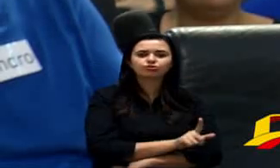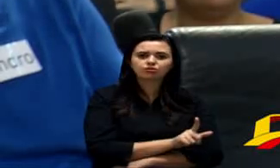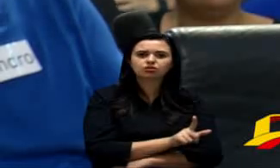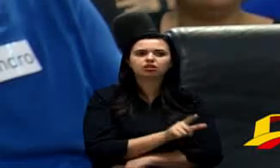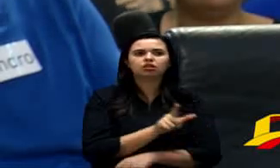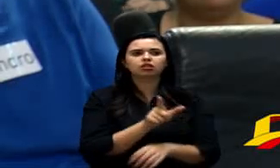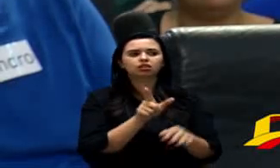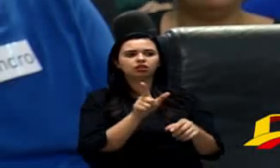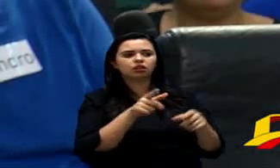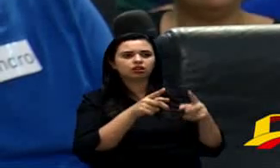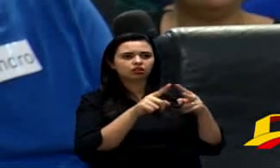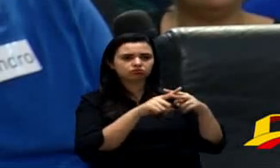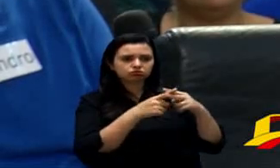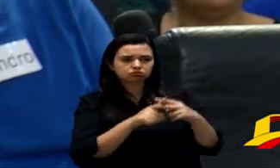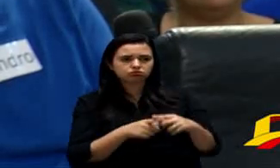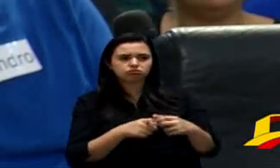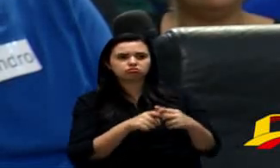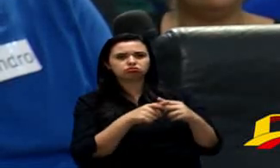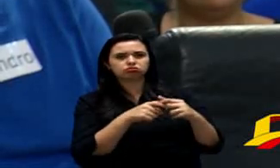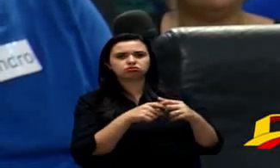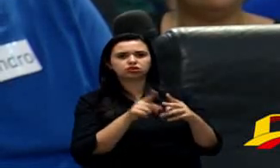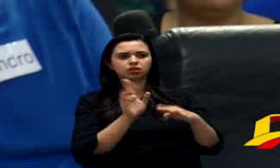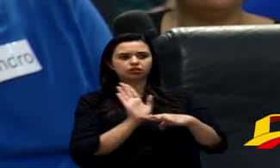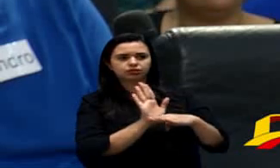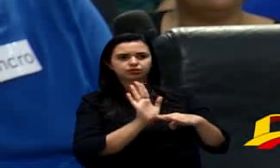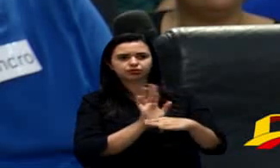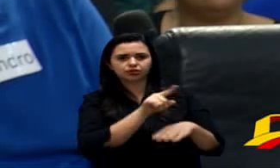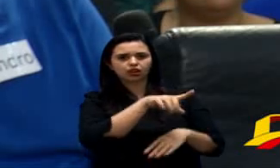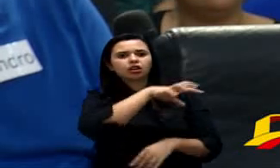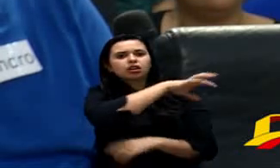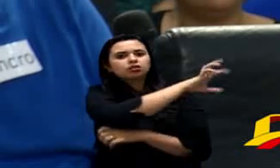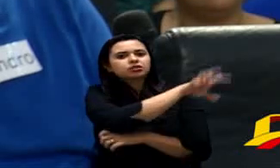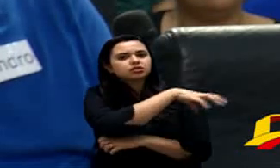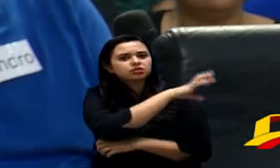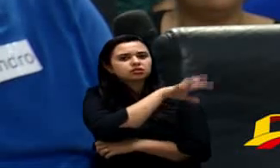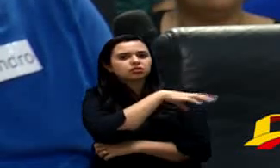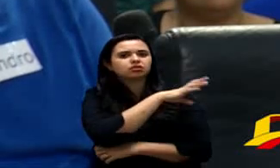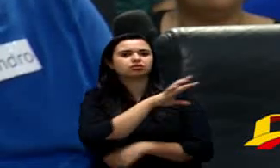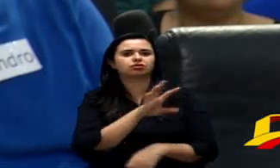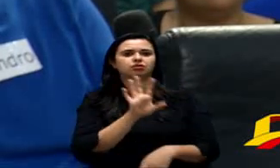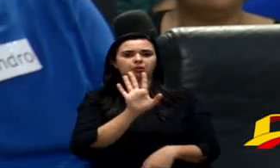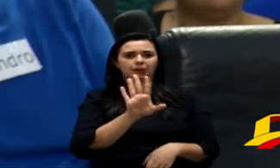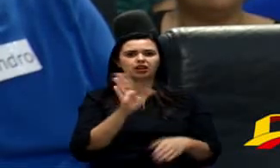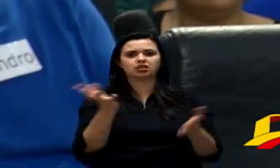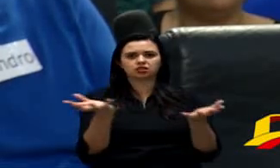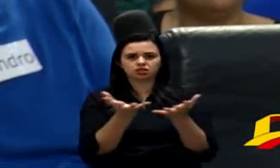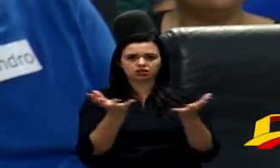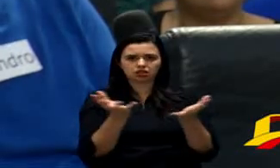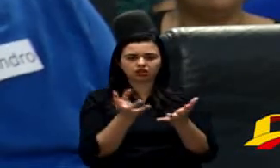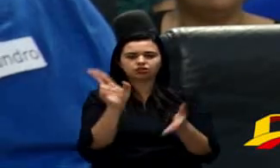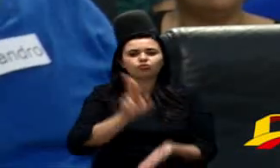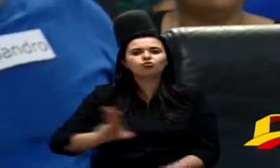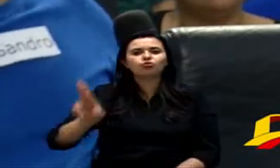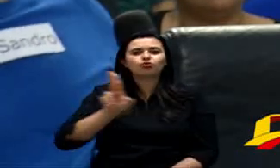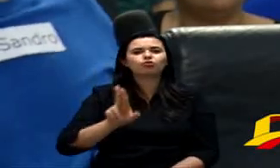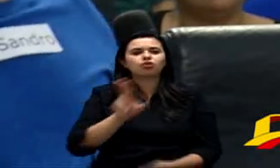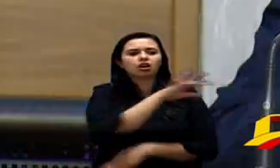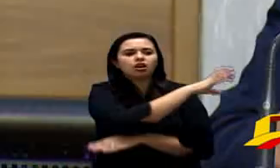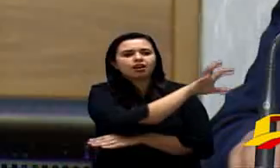tiveram oportunidade de mandá-lo para um santuário e não fizeram. E agora estão usando o Sandro politicamente. É